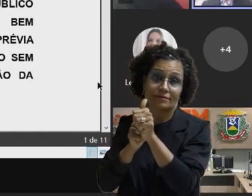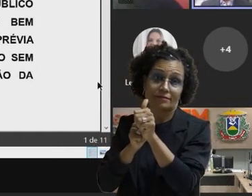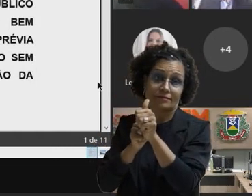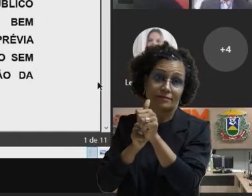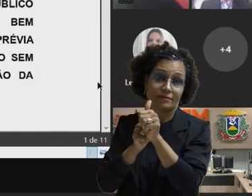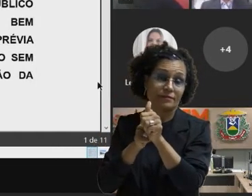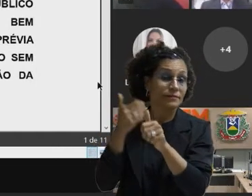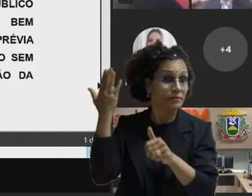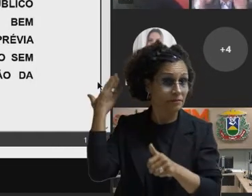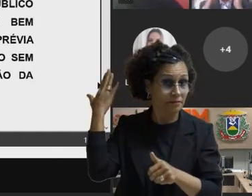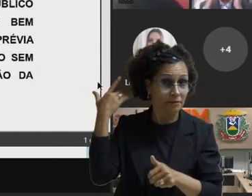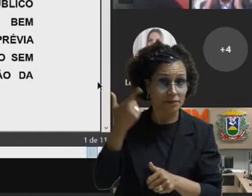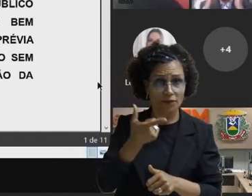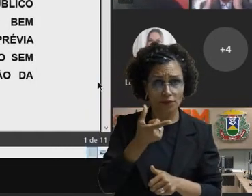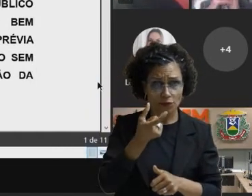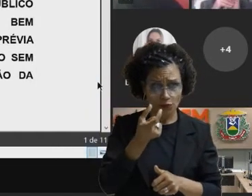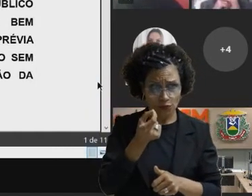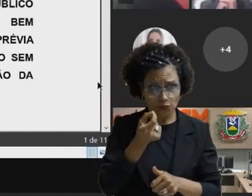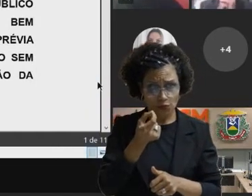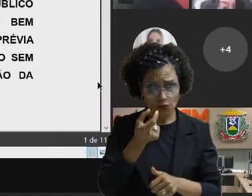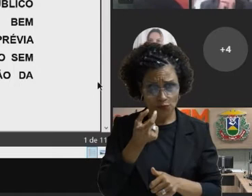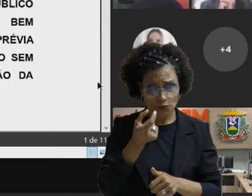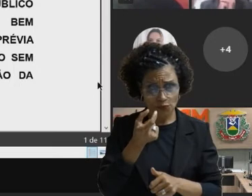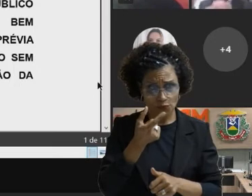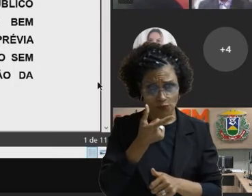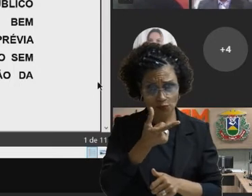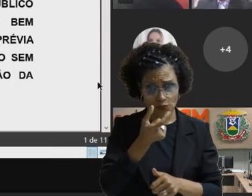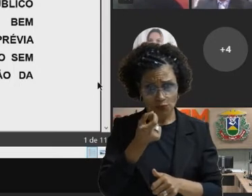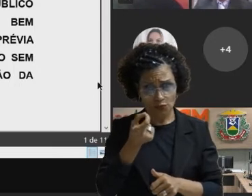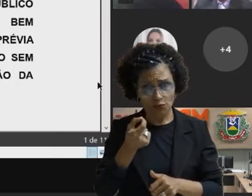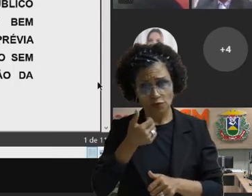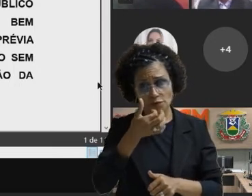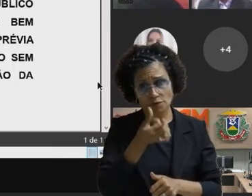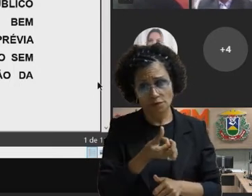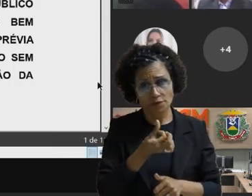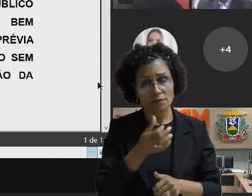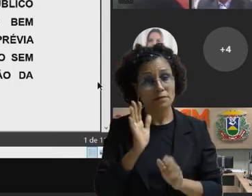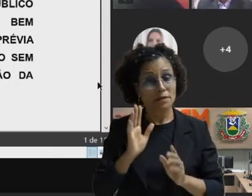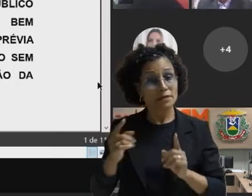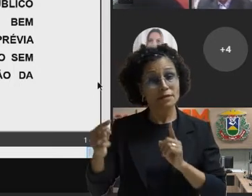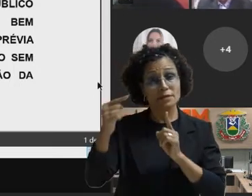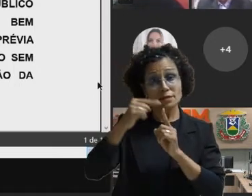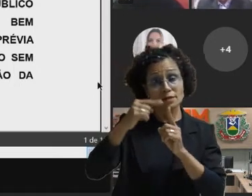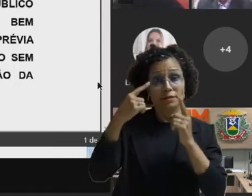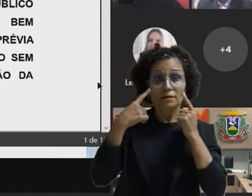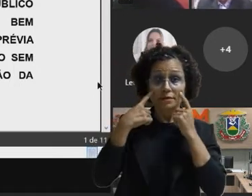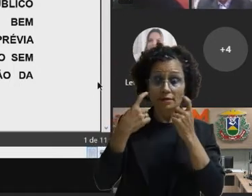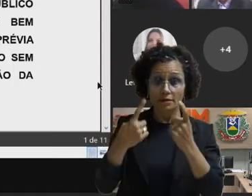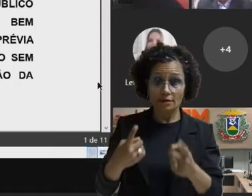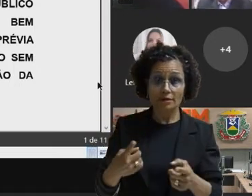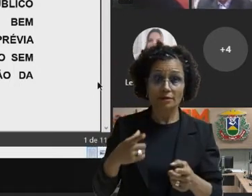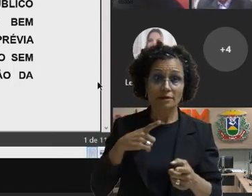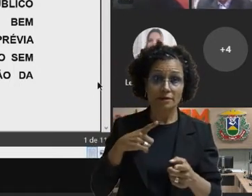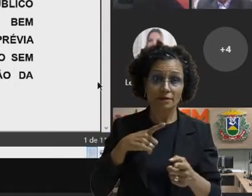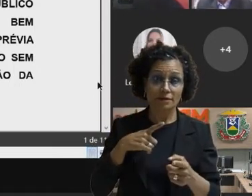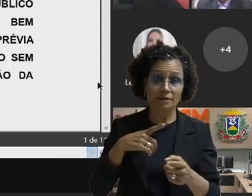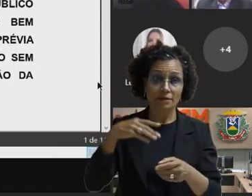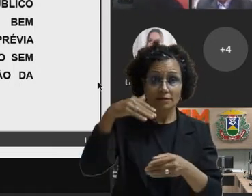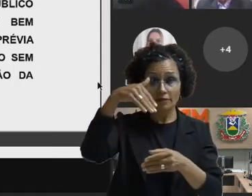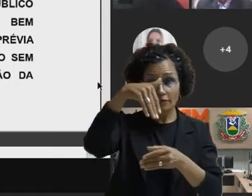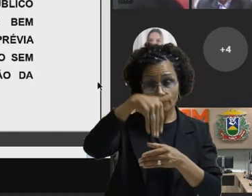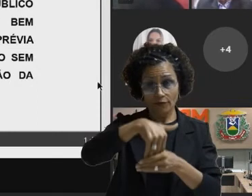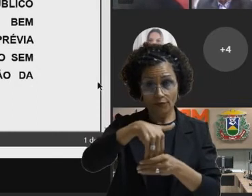na época, em 2006, na região, mas que atendeu todos os interesses, segundo consta no voto do conselheiro,